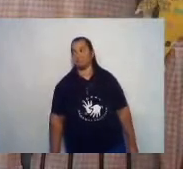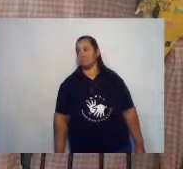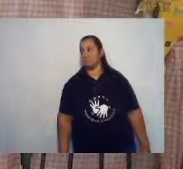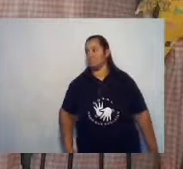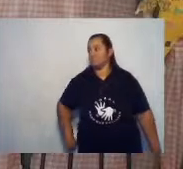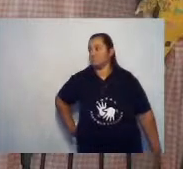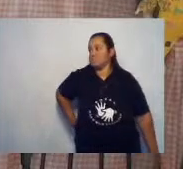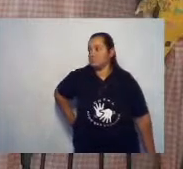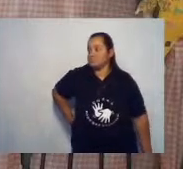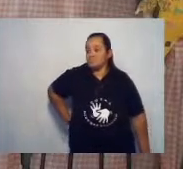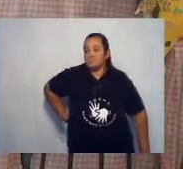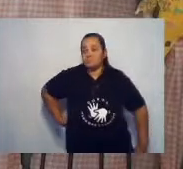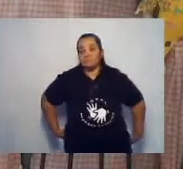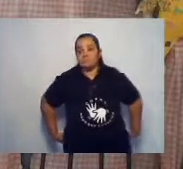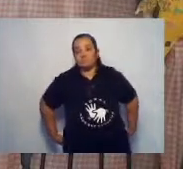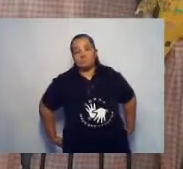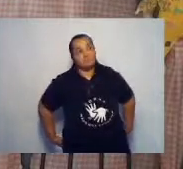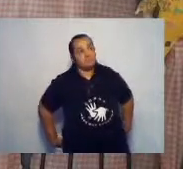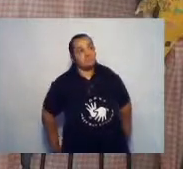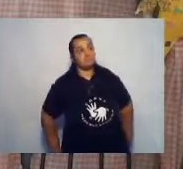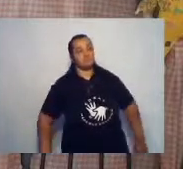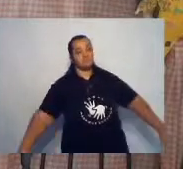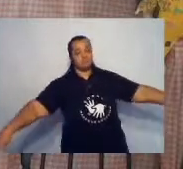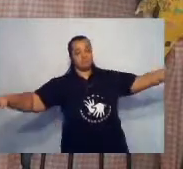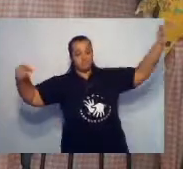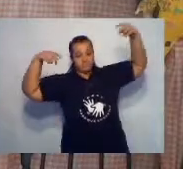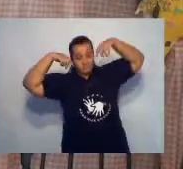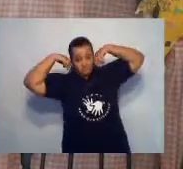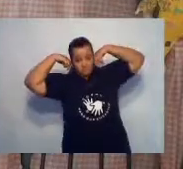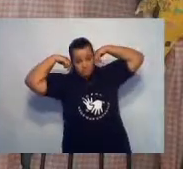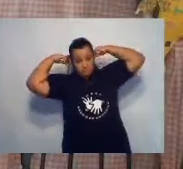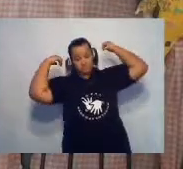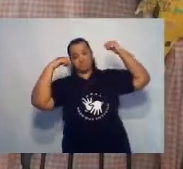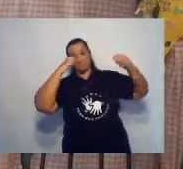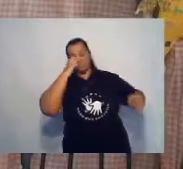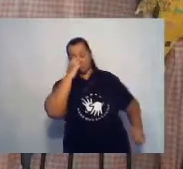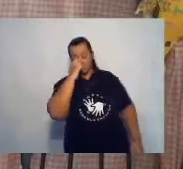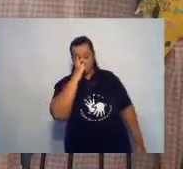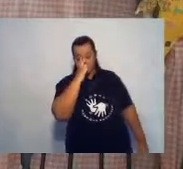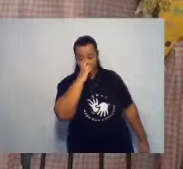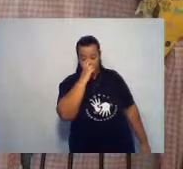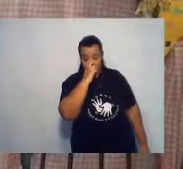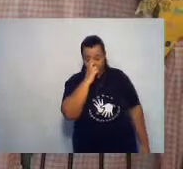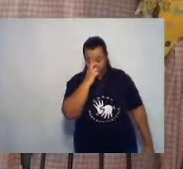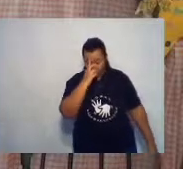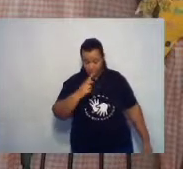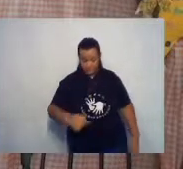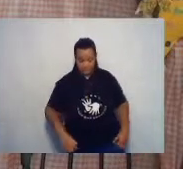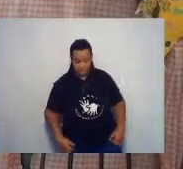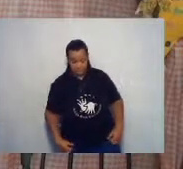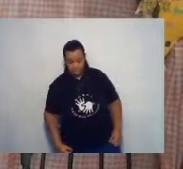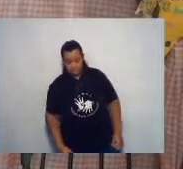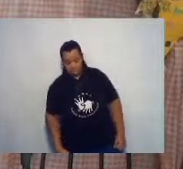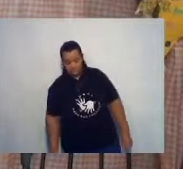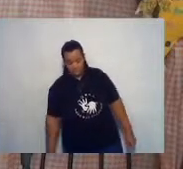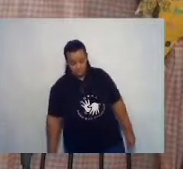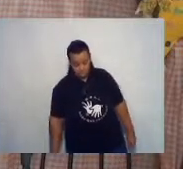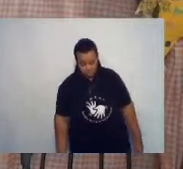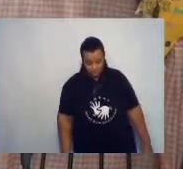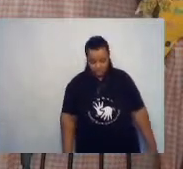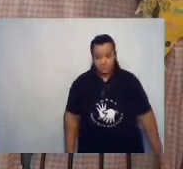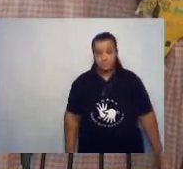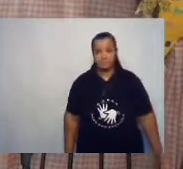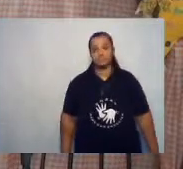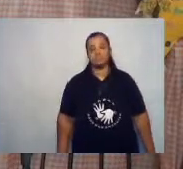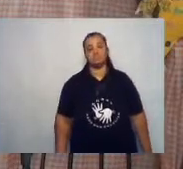Que legal, a galera tá curtindo aí em casa. Pode comentar, pode dar coração, pode dar like, né, Rafael? Se estiver curtindo. É isso aí. Marca